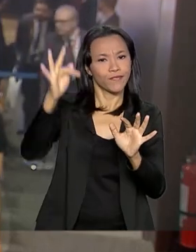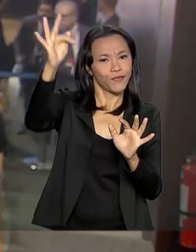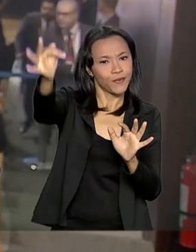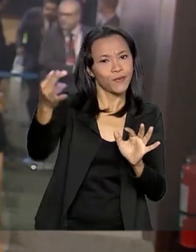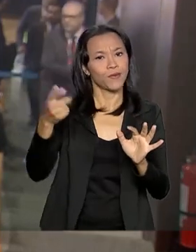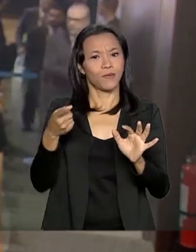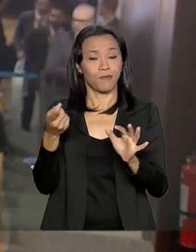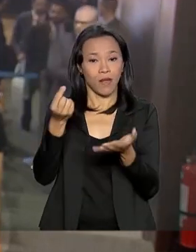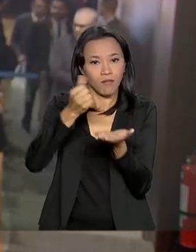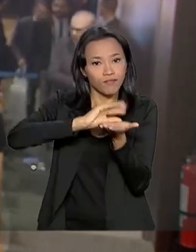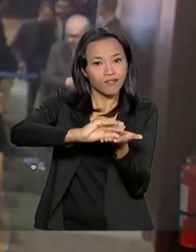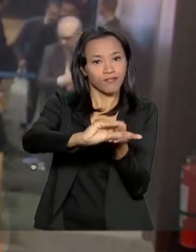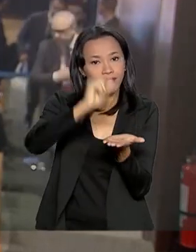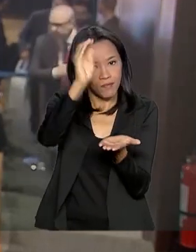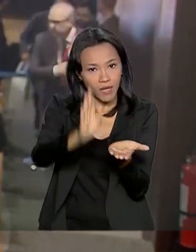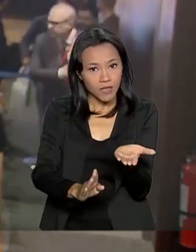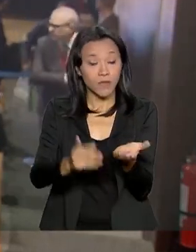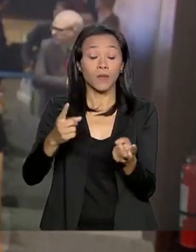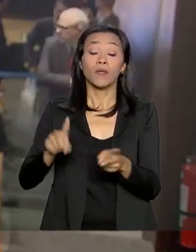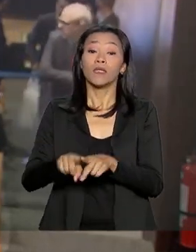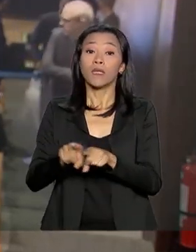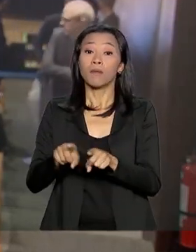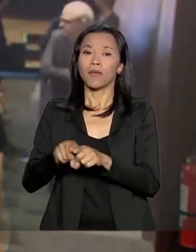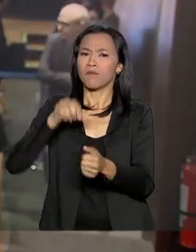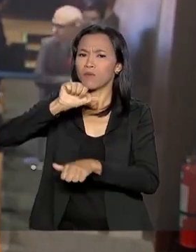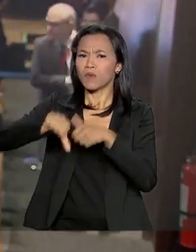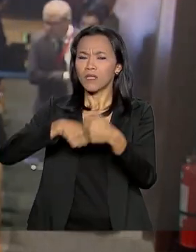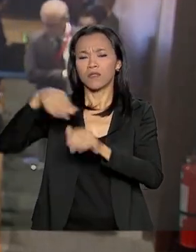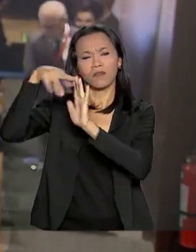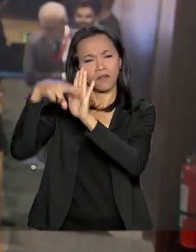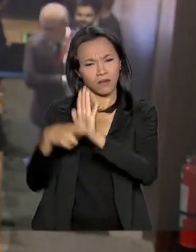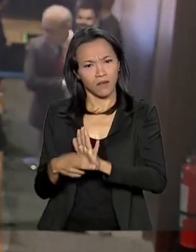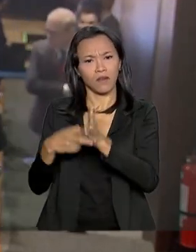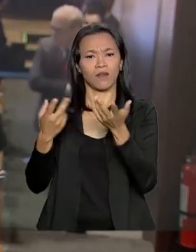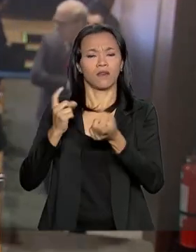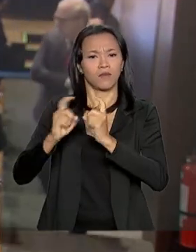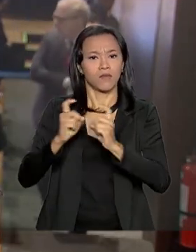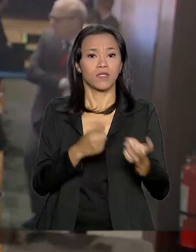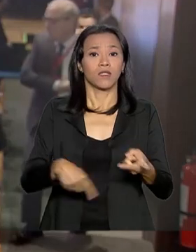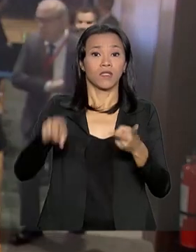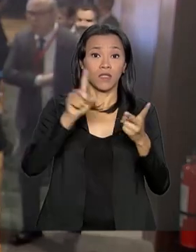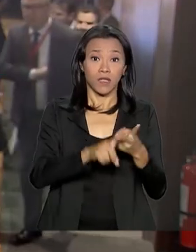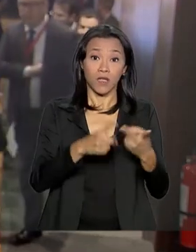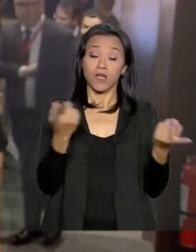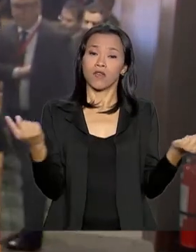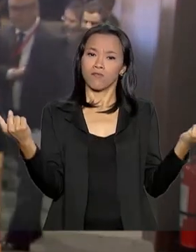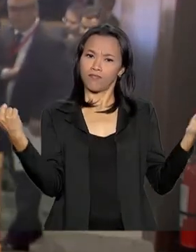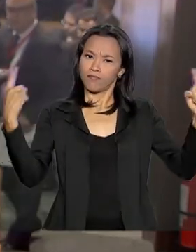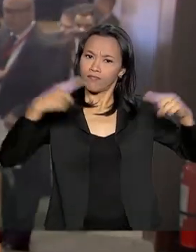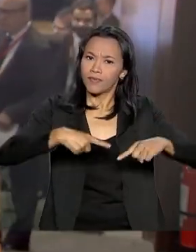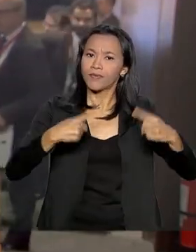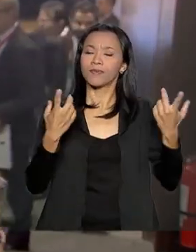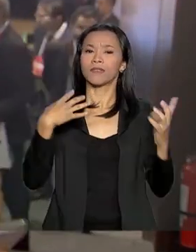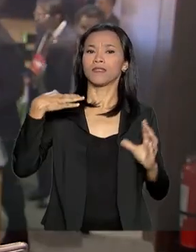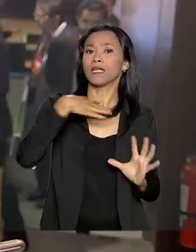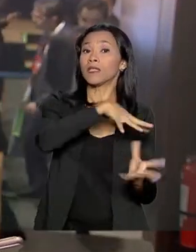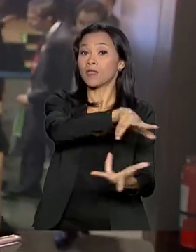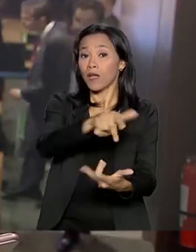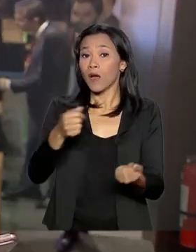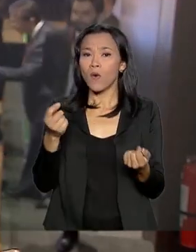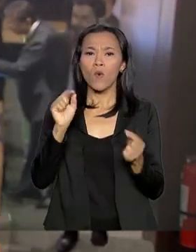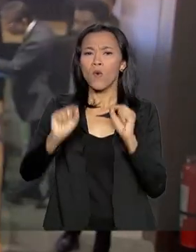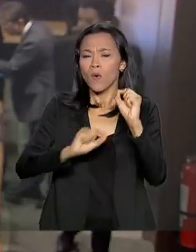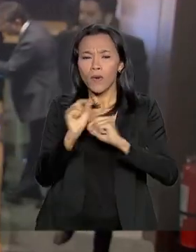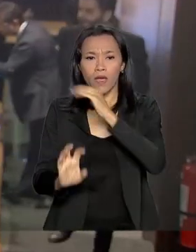agenda do Congresso, a modernização do Estado, prioridades fiscais, concorrência internacional e o que os